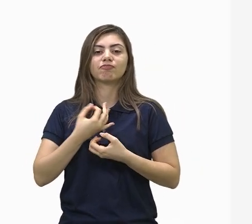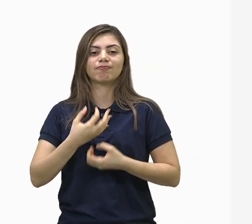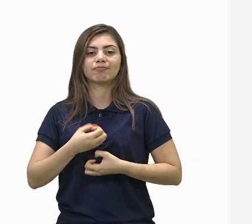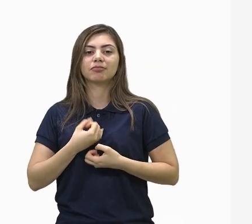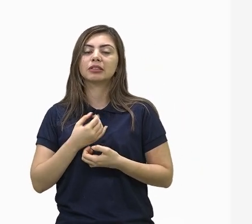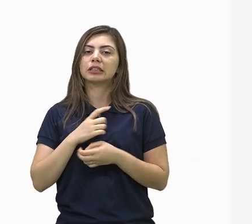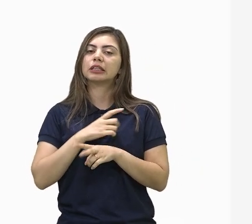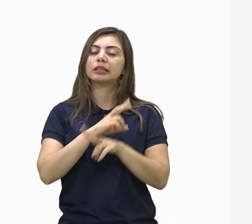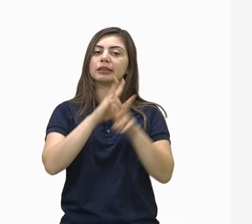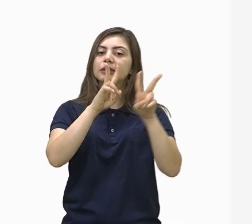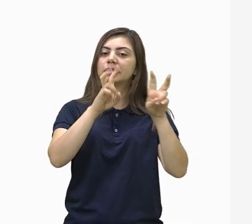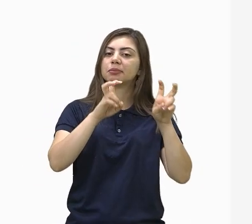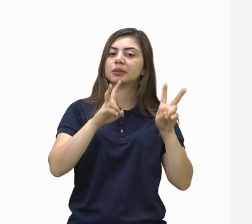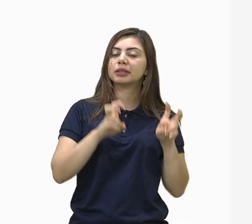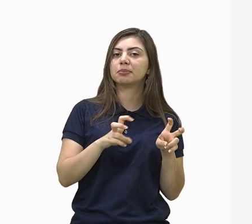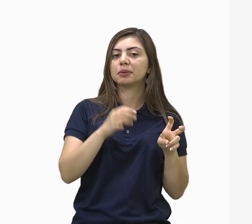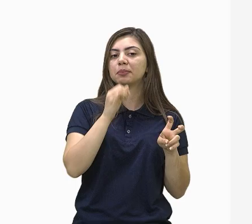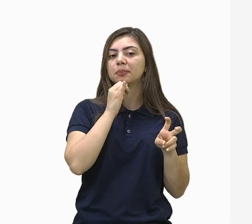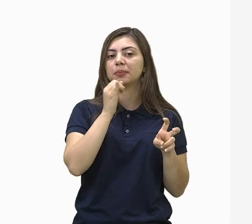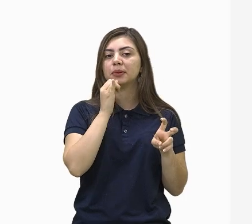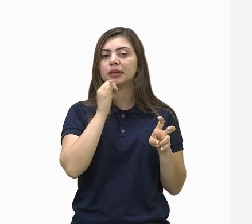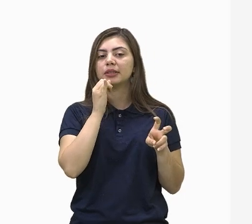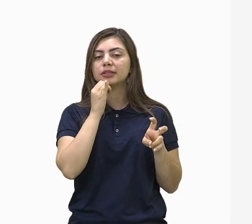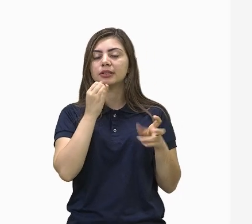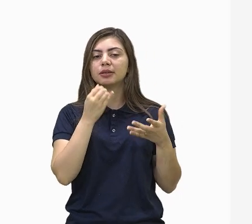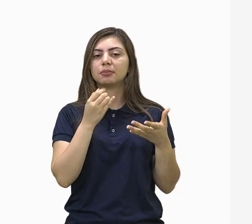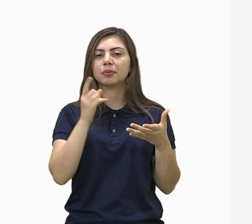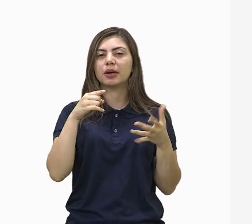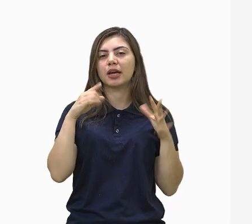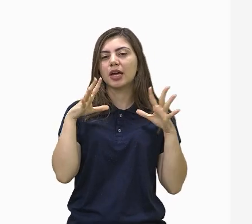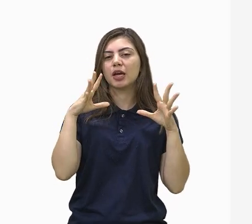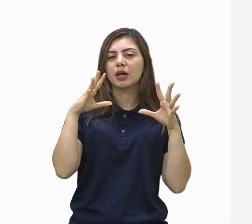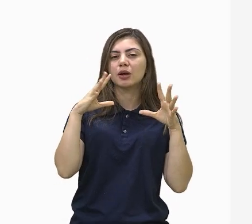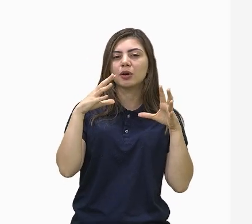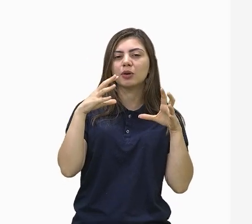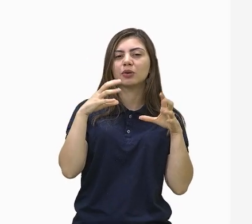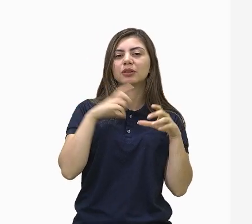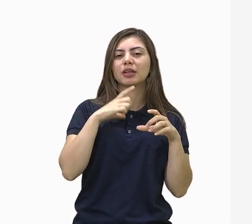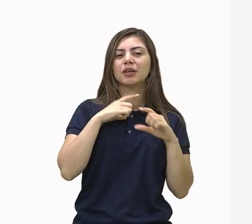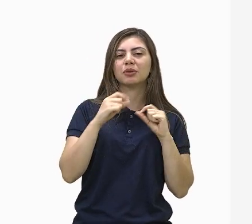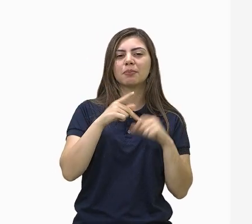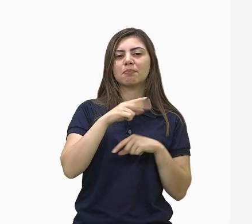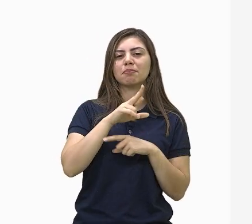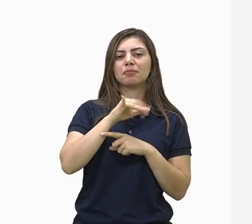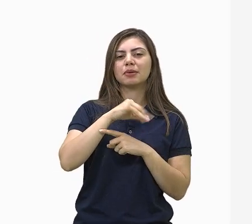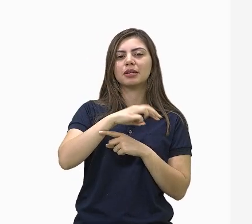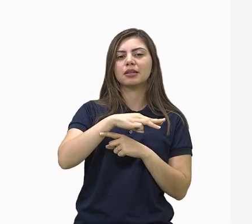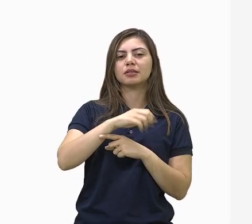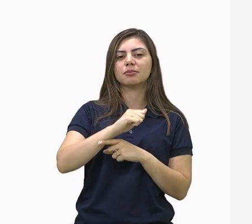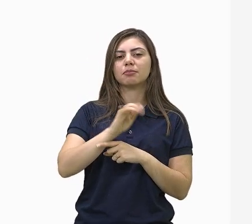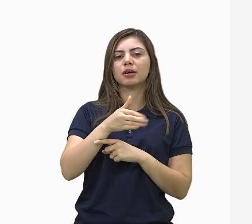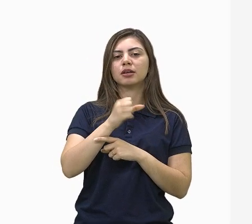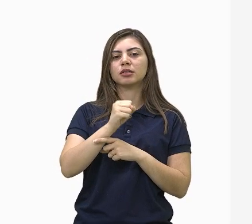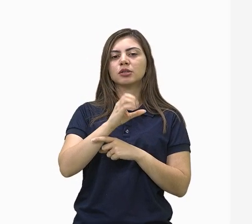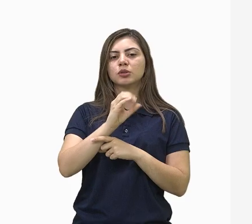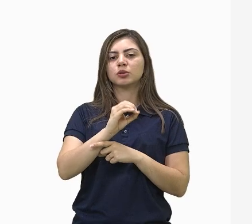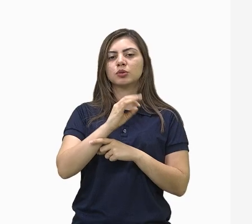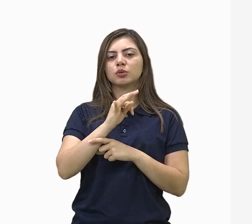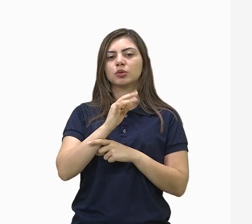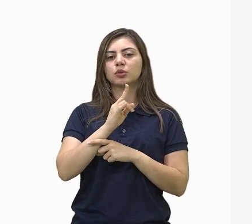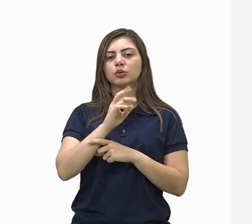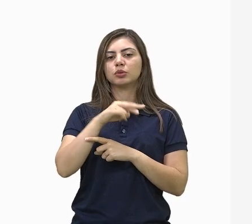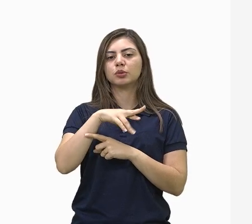temas tratados sobre prisma, soturno e fúnebre, né? Então vejam aí, olha,